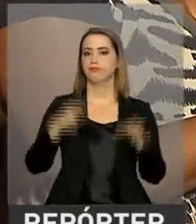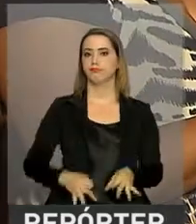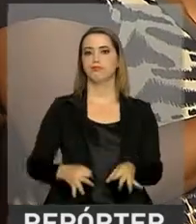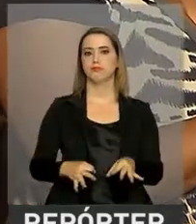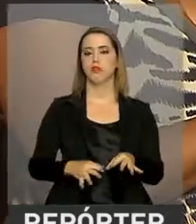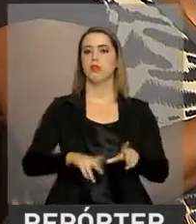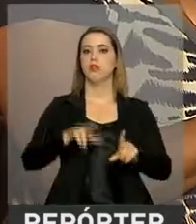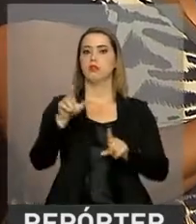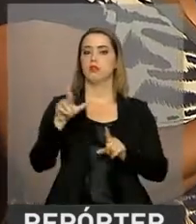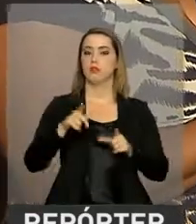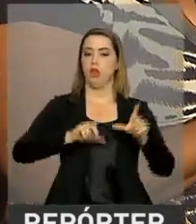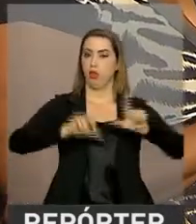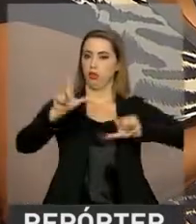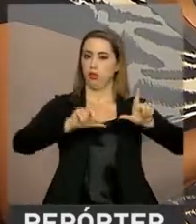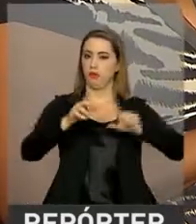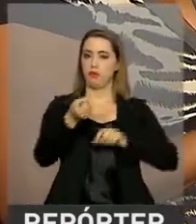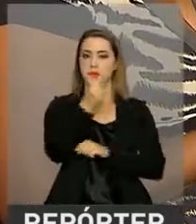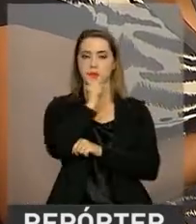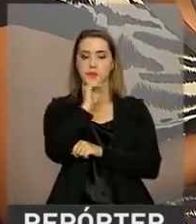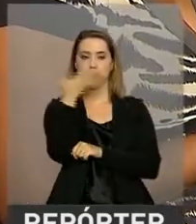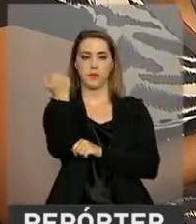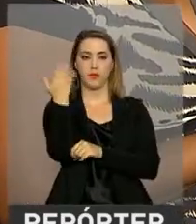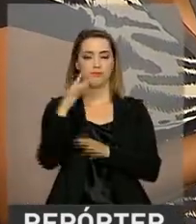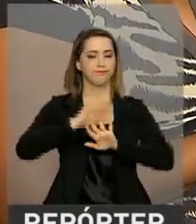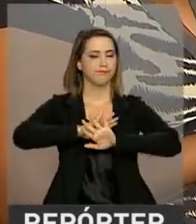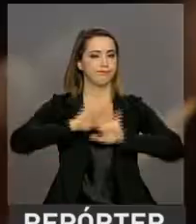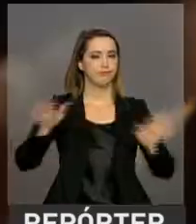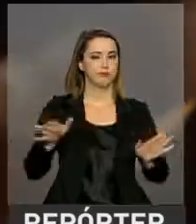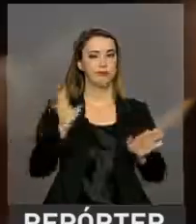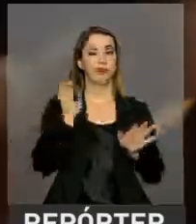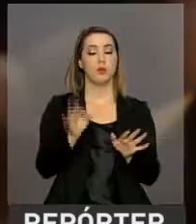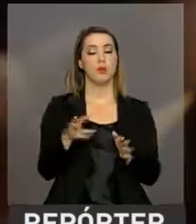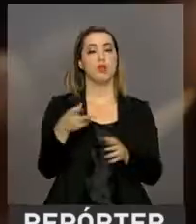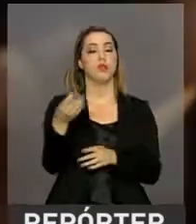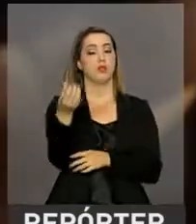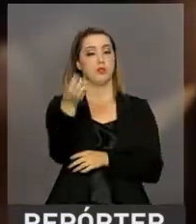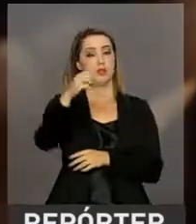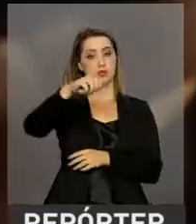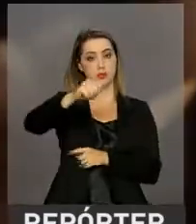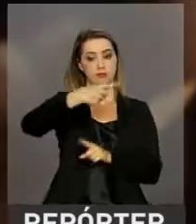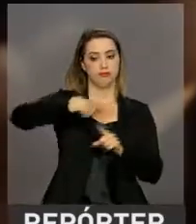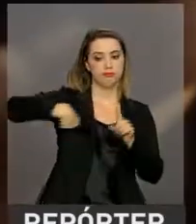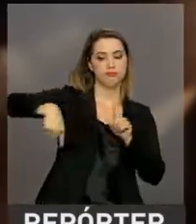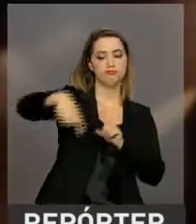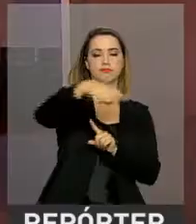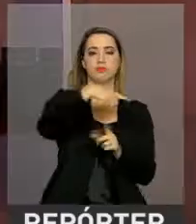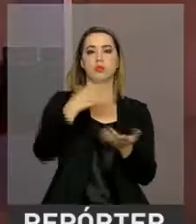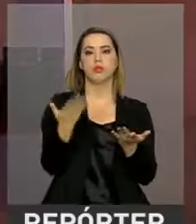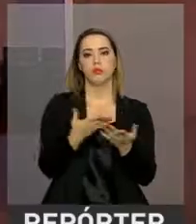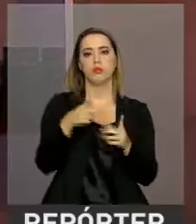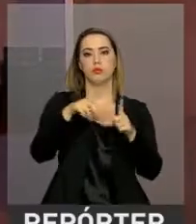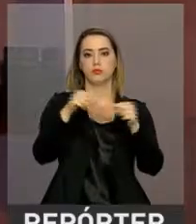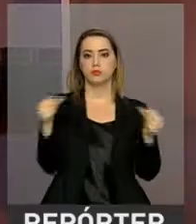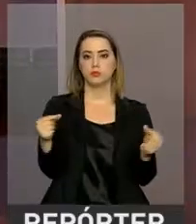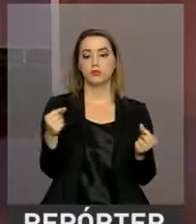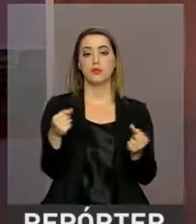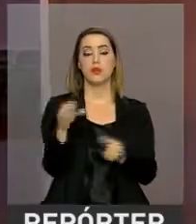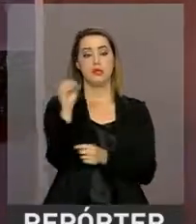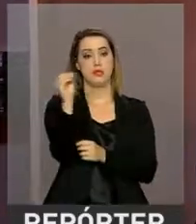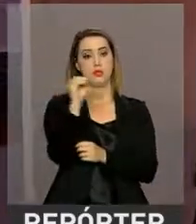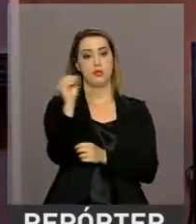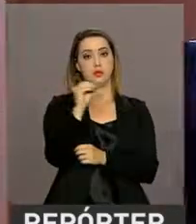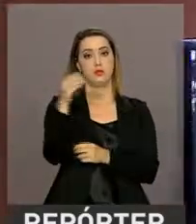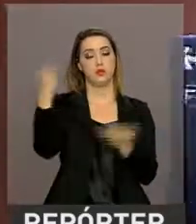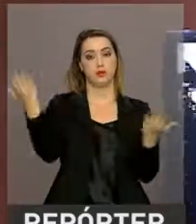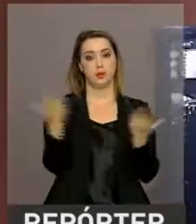tv analógica virou passado para os moradores do distrito federal e de nove municípios do entorno de brasília a partir da zero hora